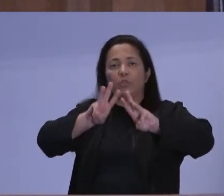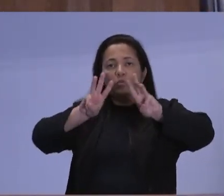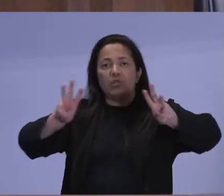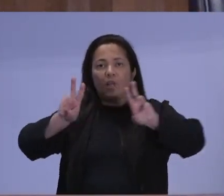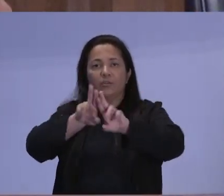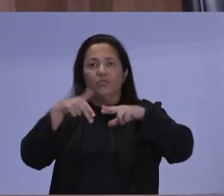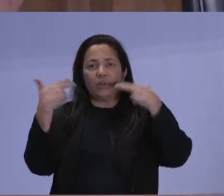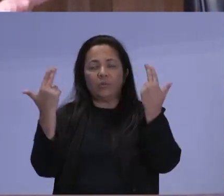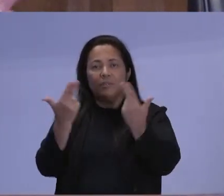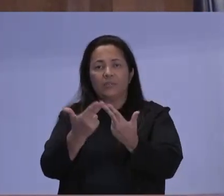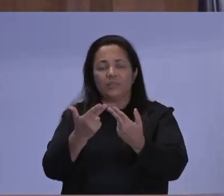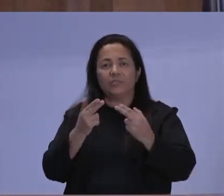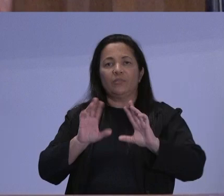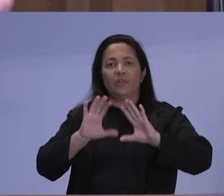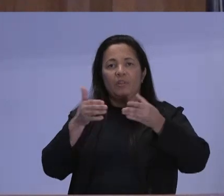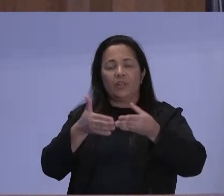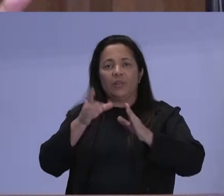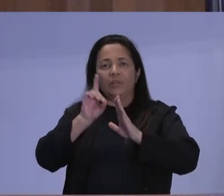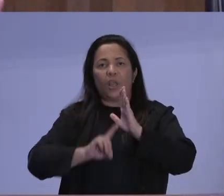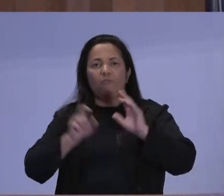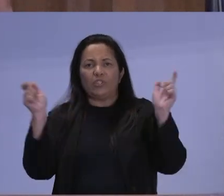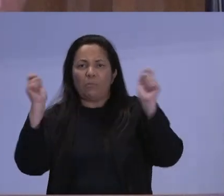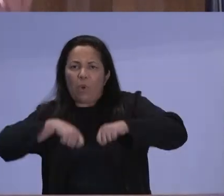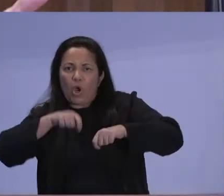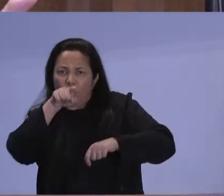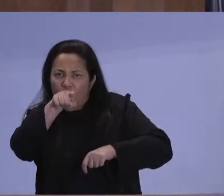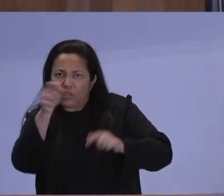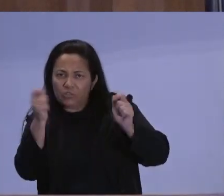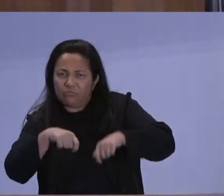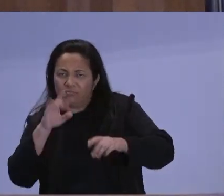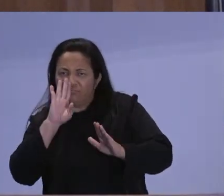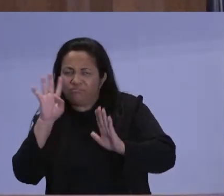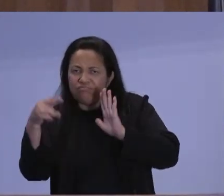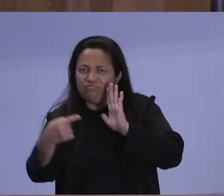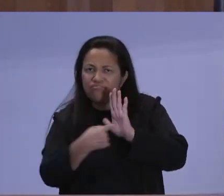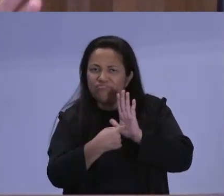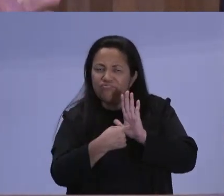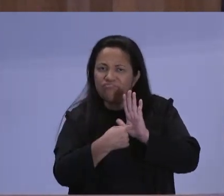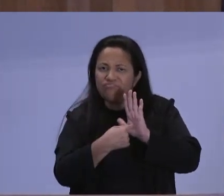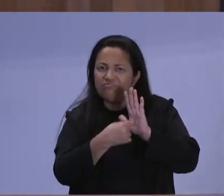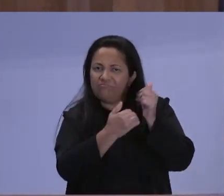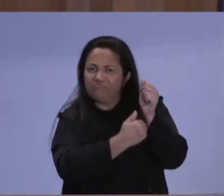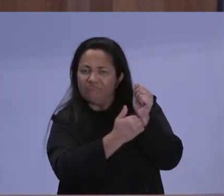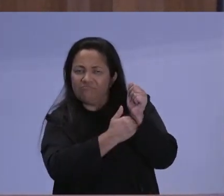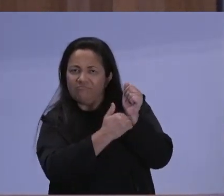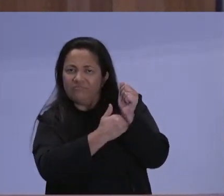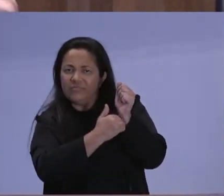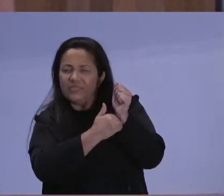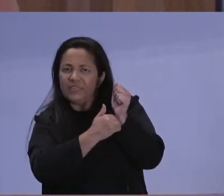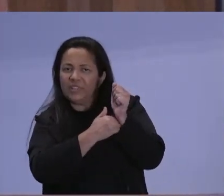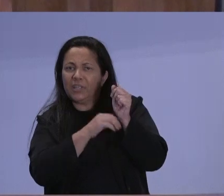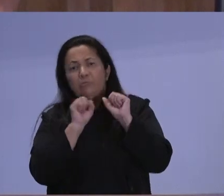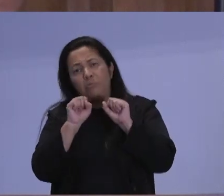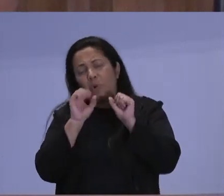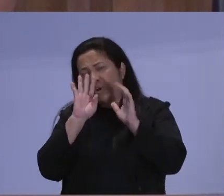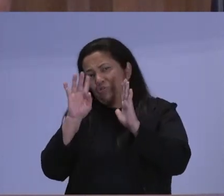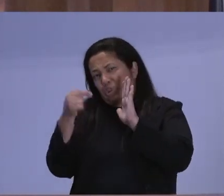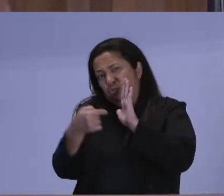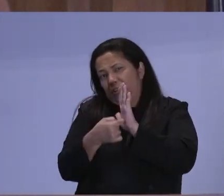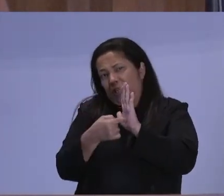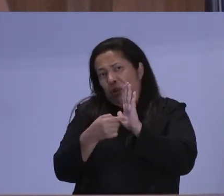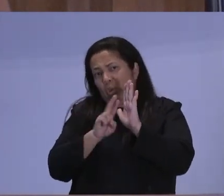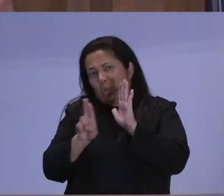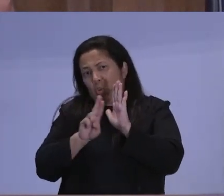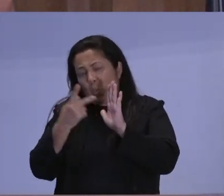Câmara Legislativa, onde a pessoa pode fazer uma denúncia anônima, ela pode fazer uma denúncia, enfim, também se identificando, e aquela